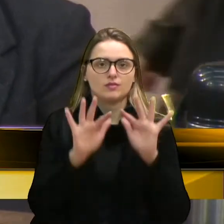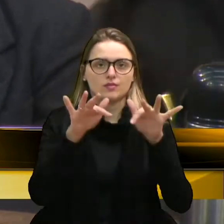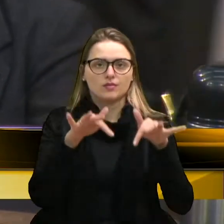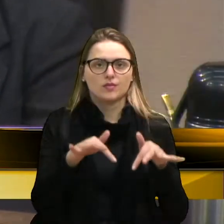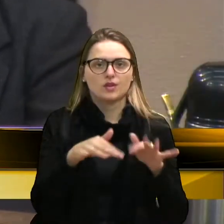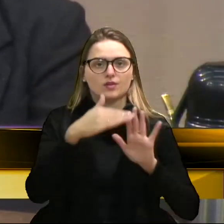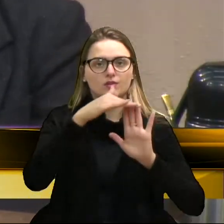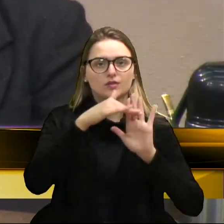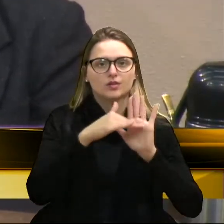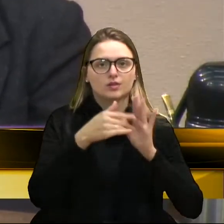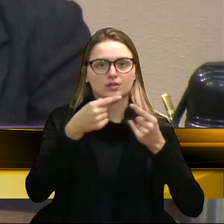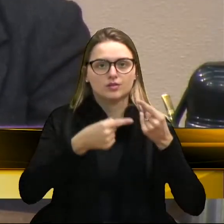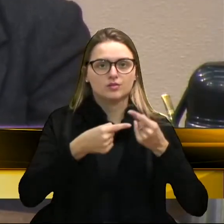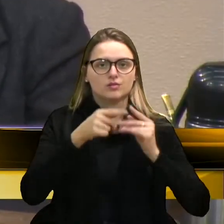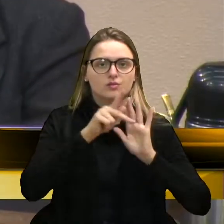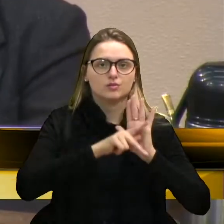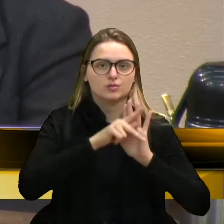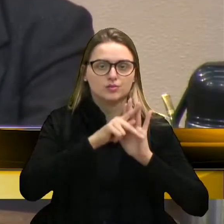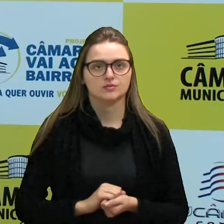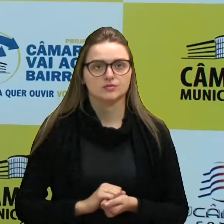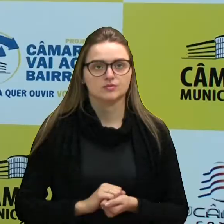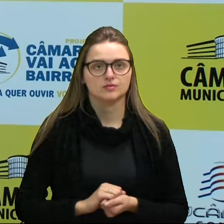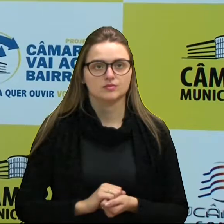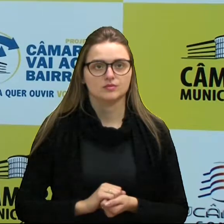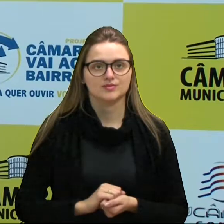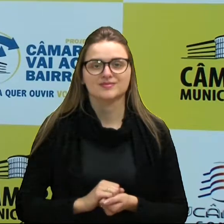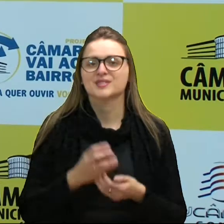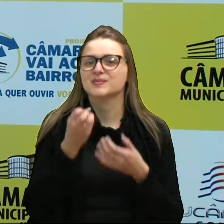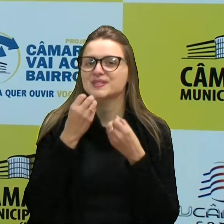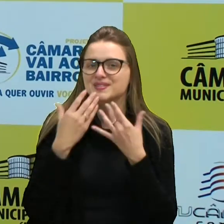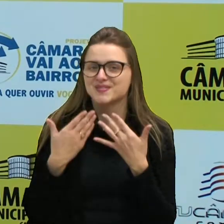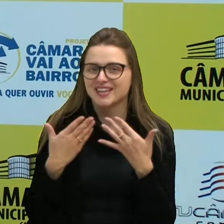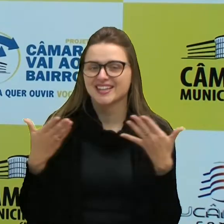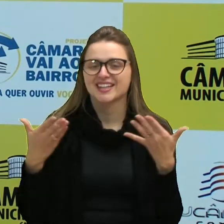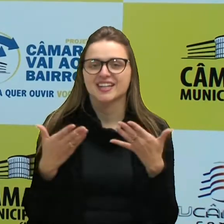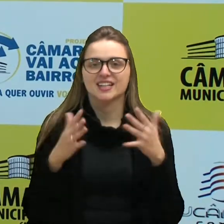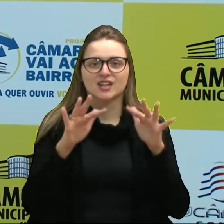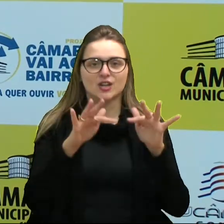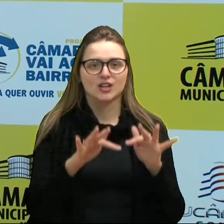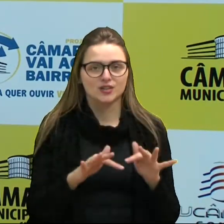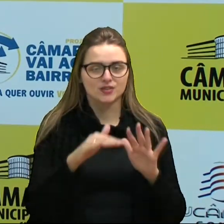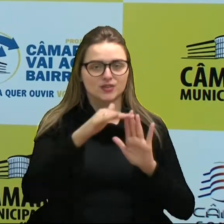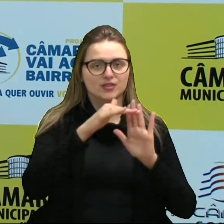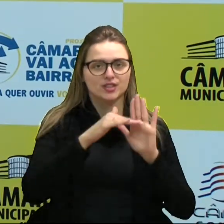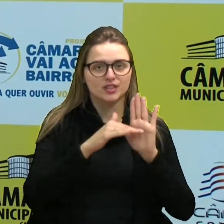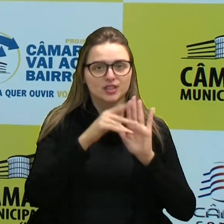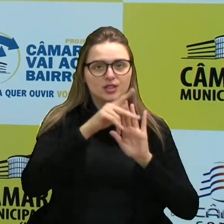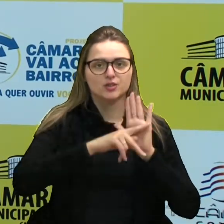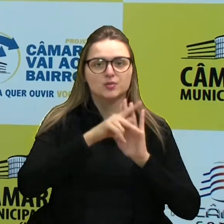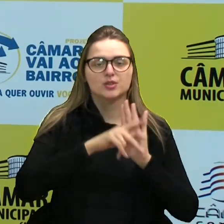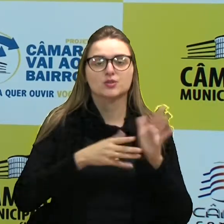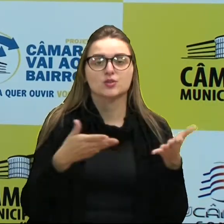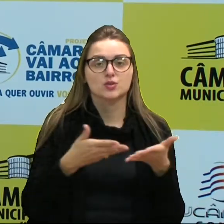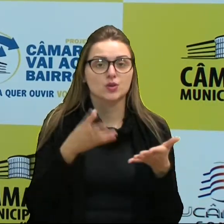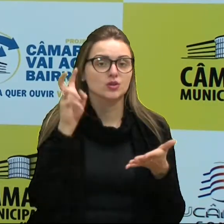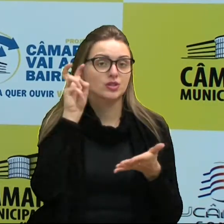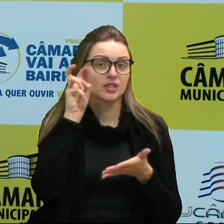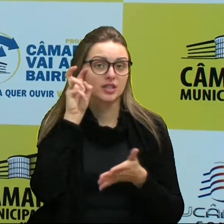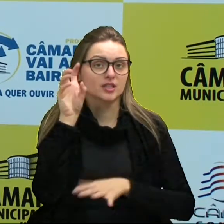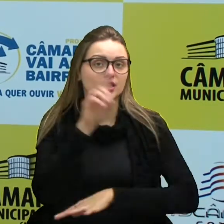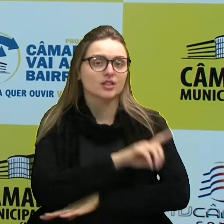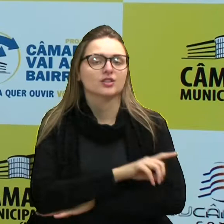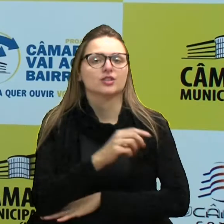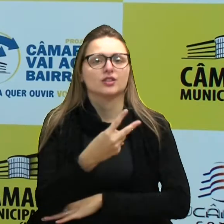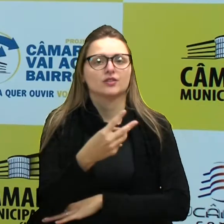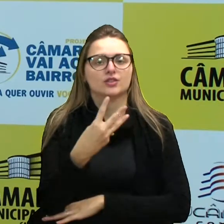Encerrada a ordem do dia. Muito bem, encerrada a ordem do dia desta quinta-feira, dia 23 de agosto